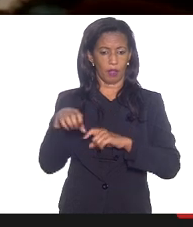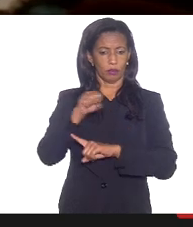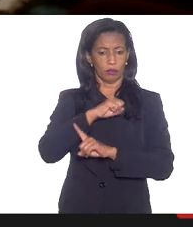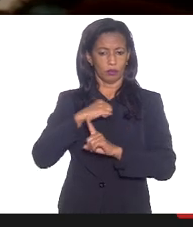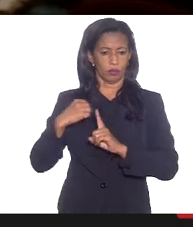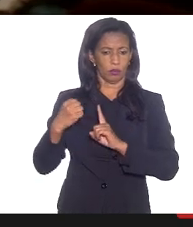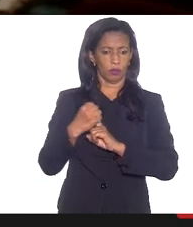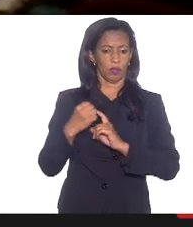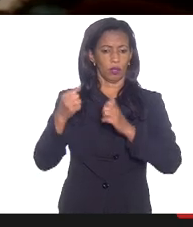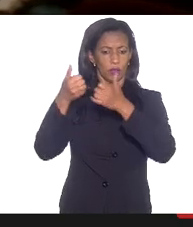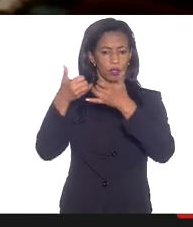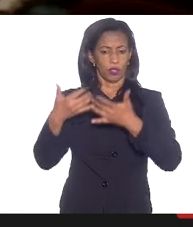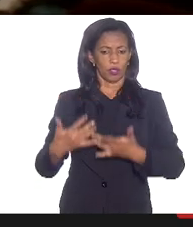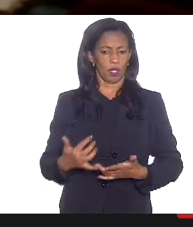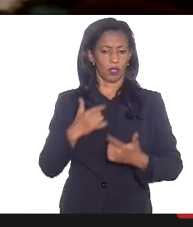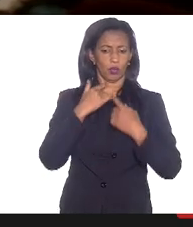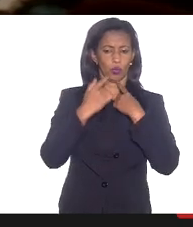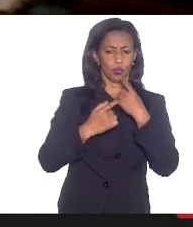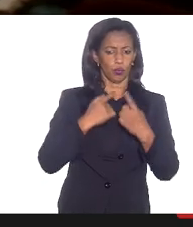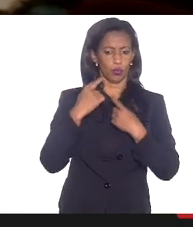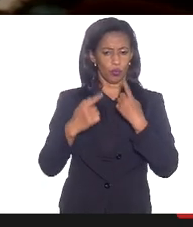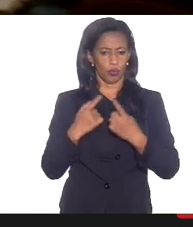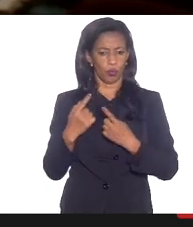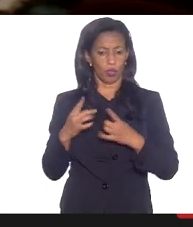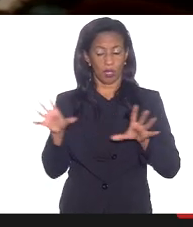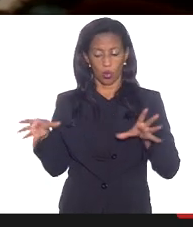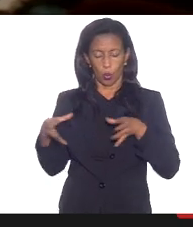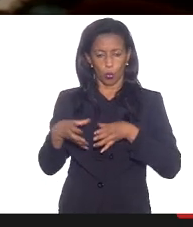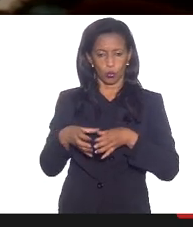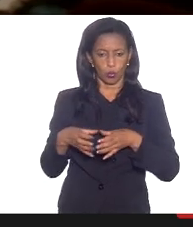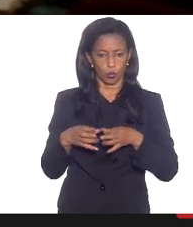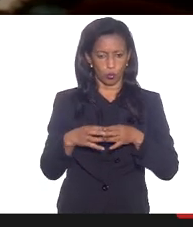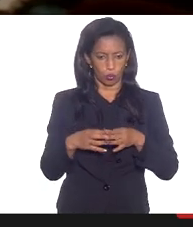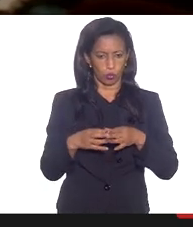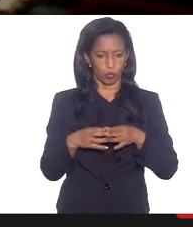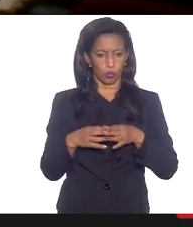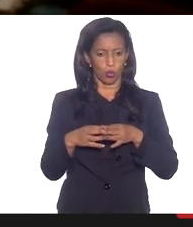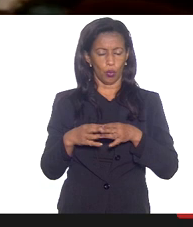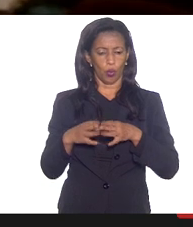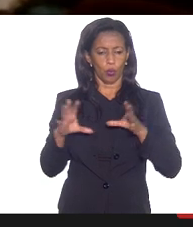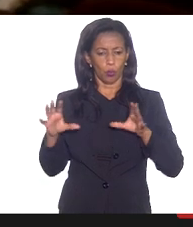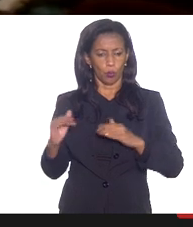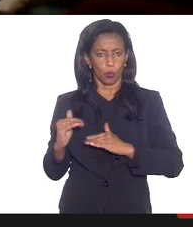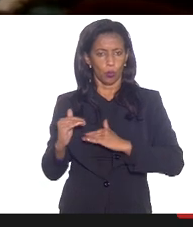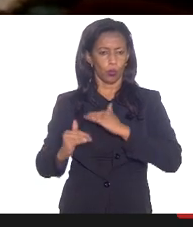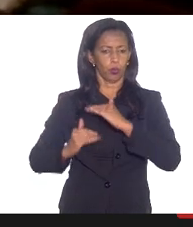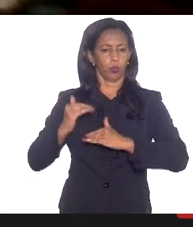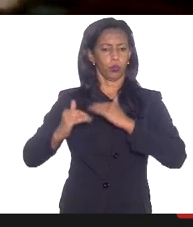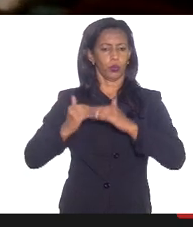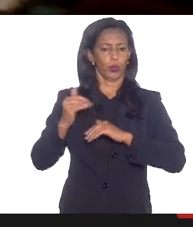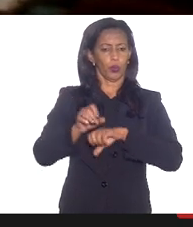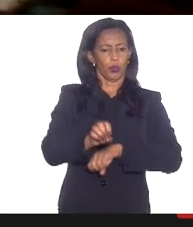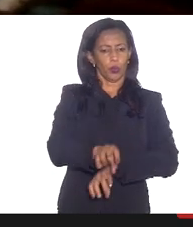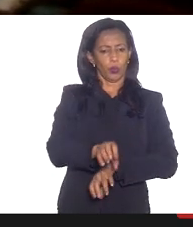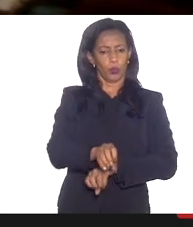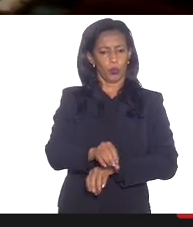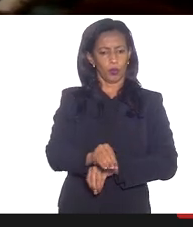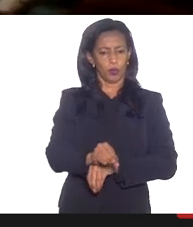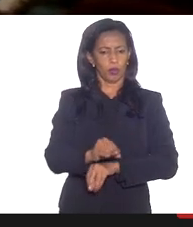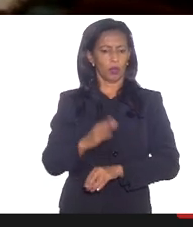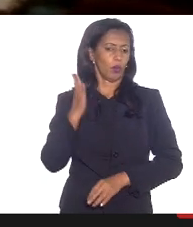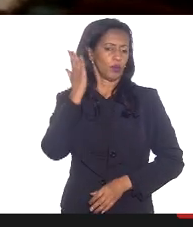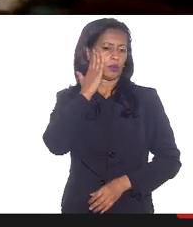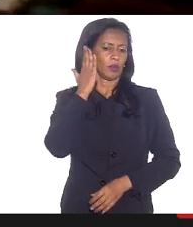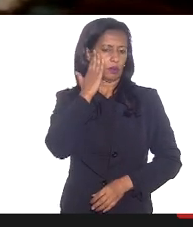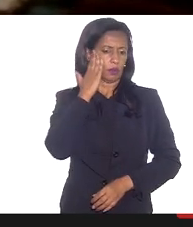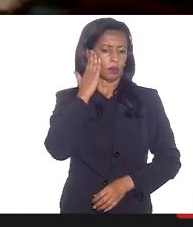sociedade, esclarecer todas as dúvidas e, em conjunto, construir a educação, que todos sabemos